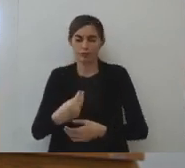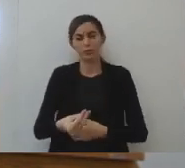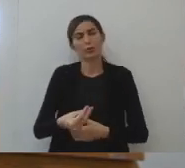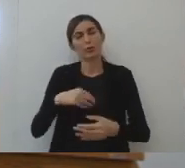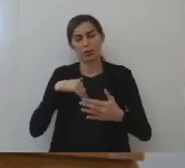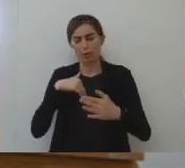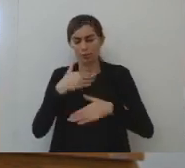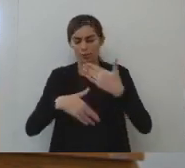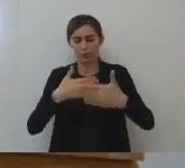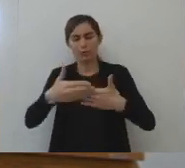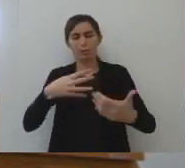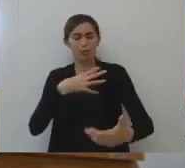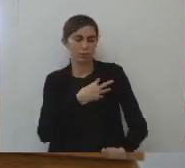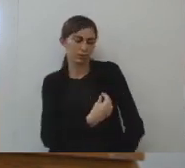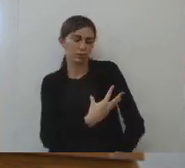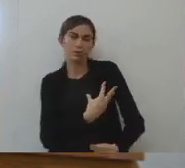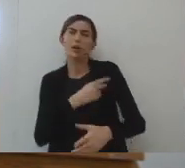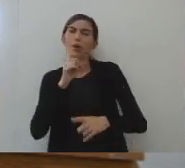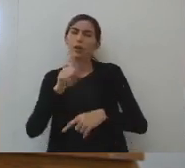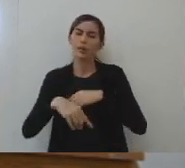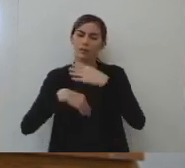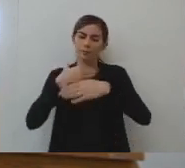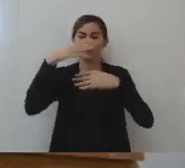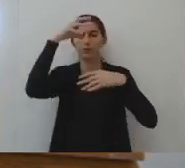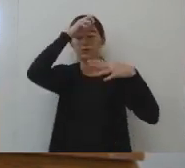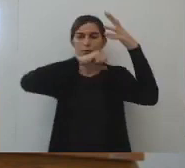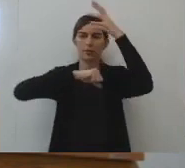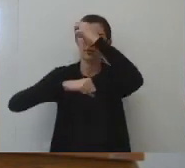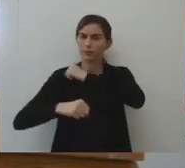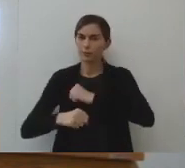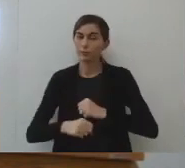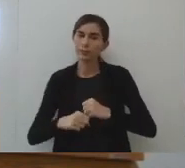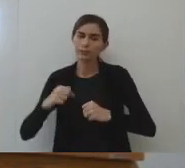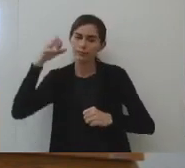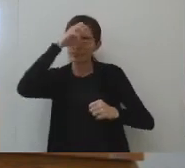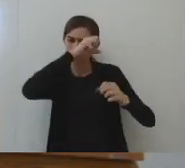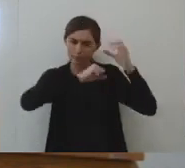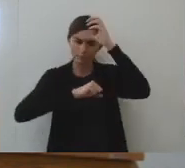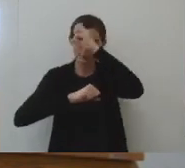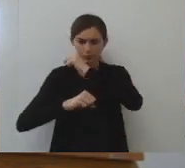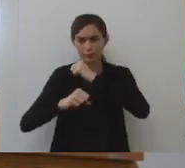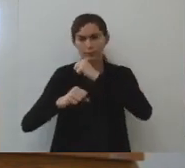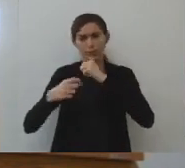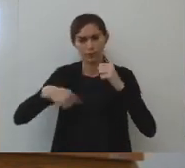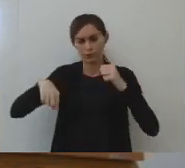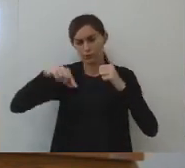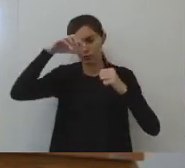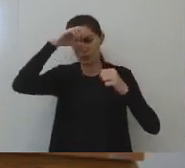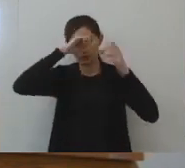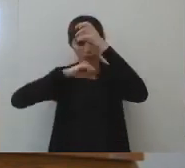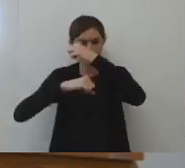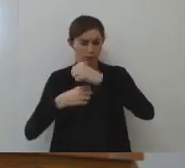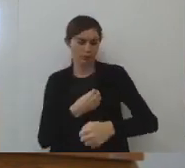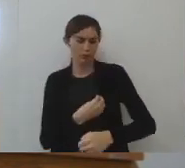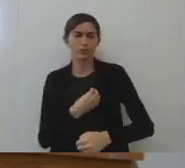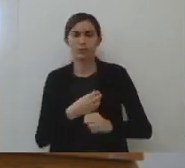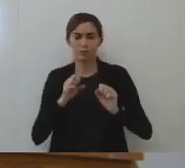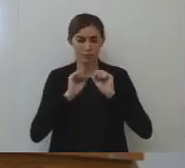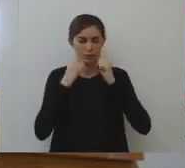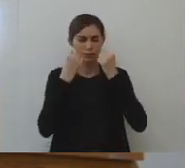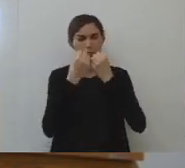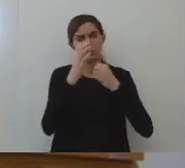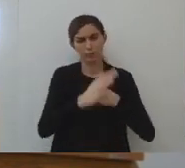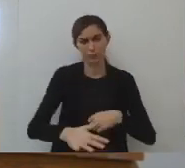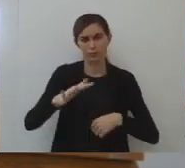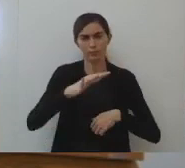o processo de amamentar é um processo de aprendizado. E aprendizado a gente aprende, a gente vive em